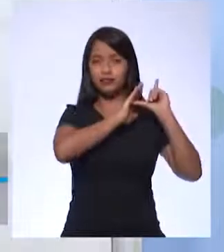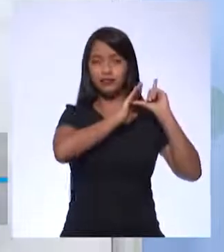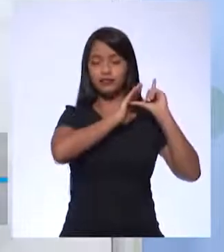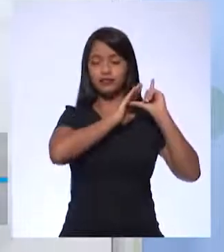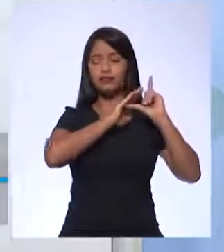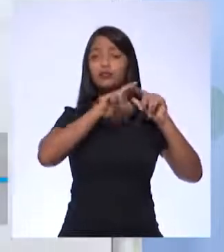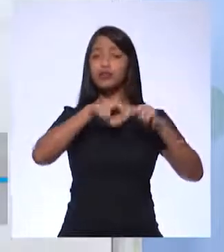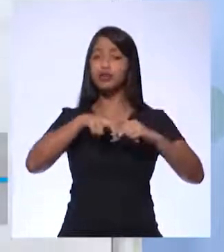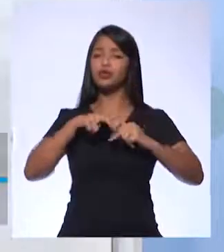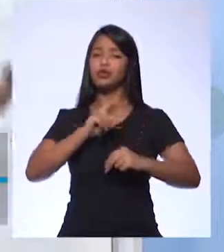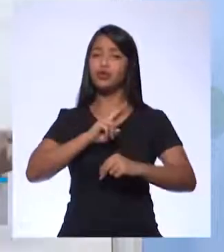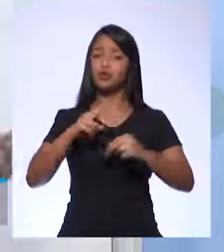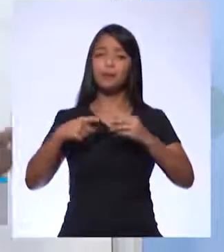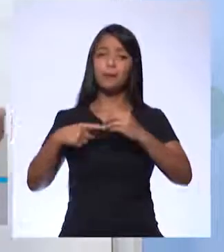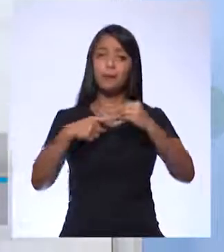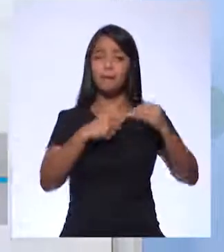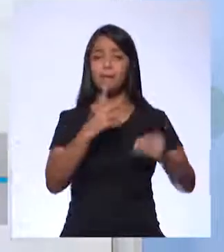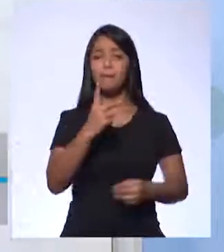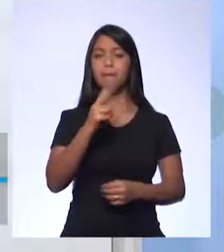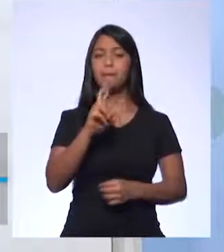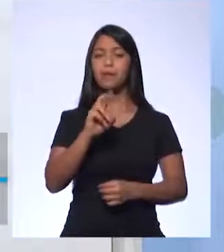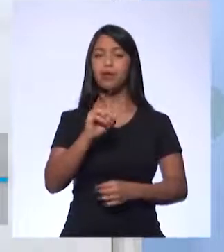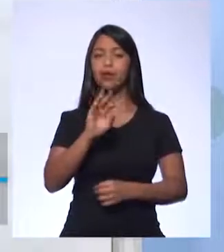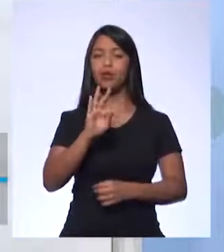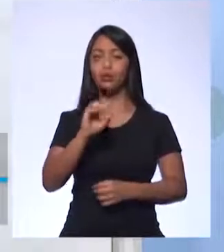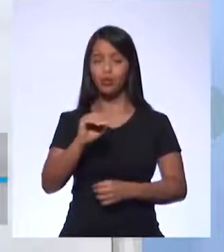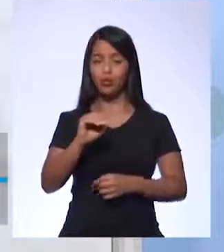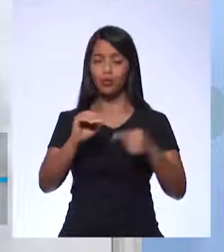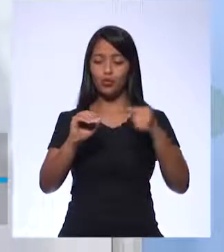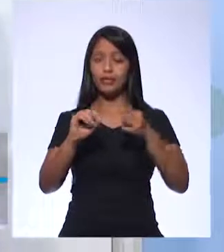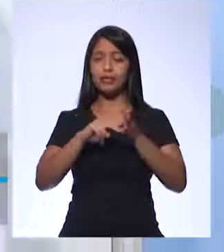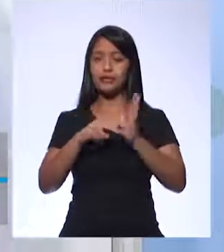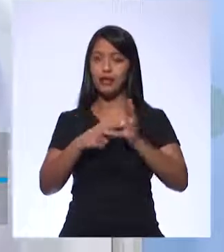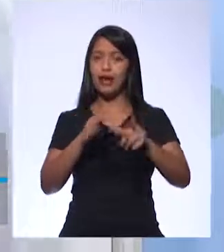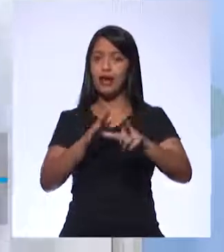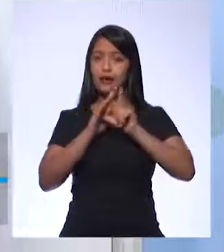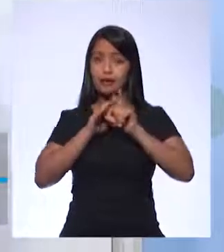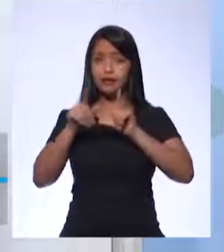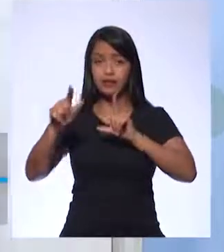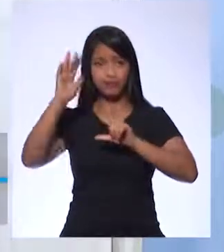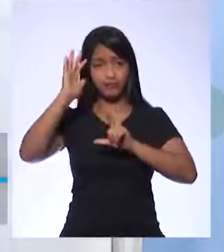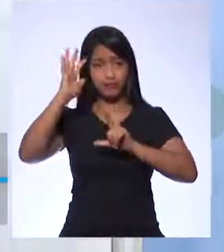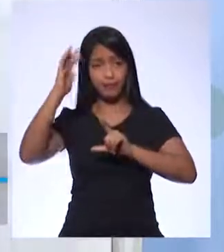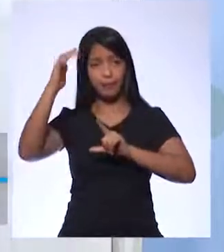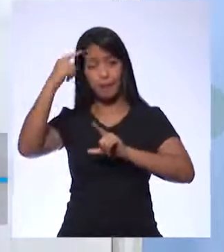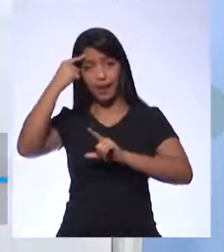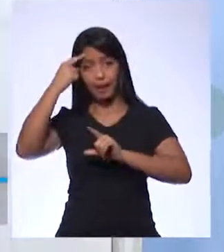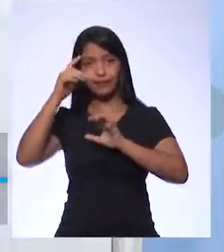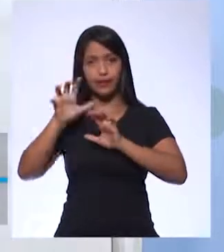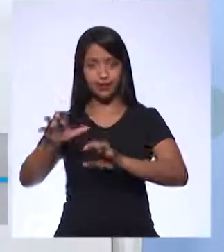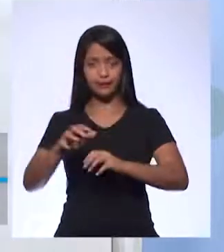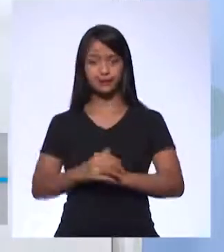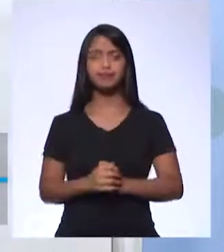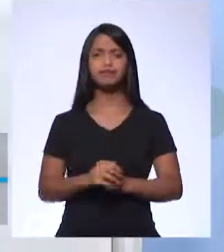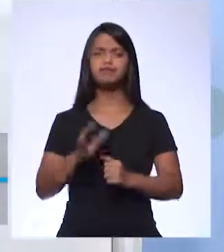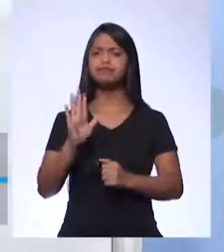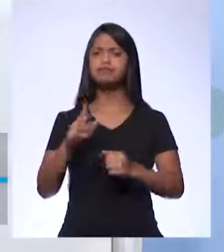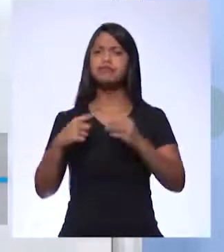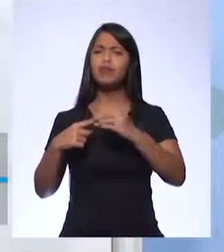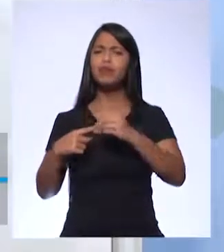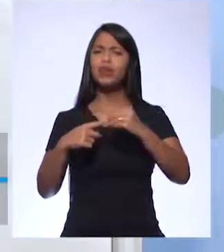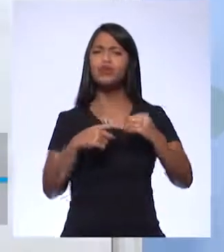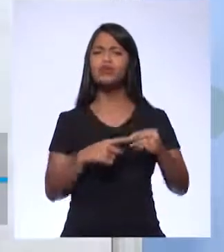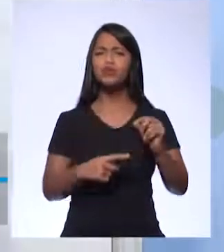Daí proto, tá bom? Antes, tudo bem? Mas o que vem a ser um protozoário? Tá? Então